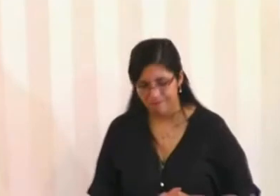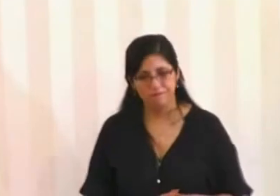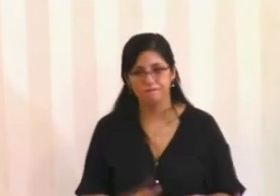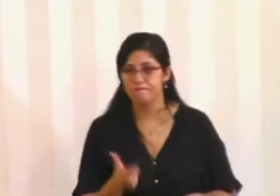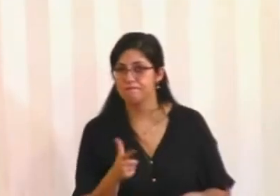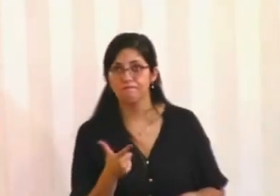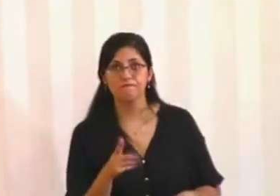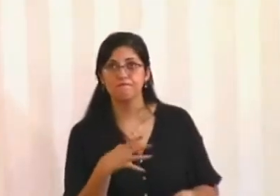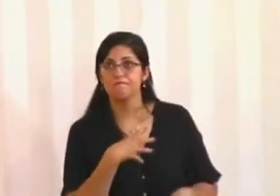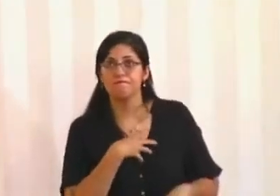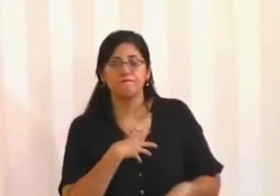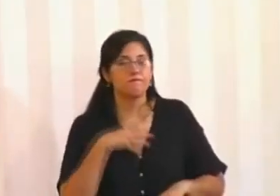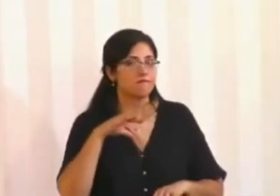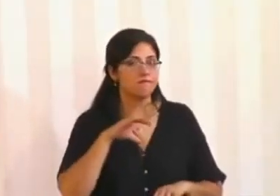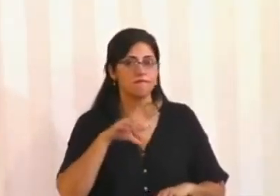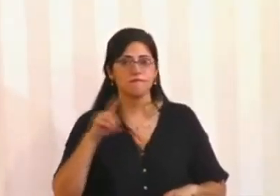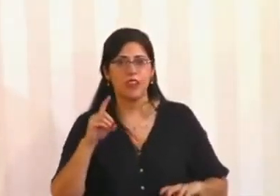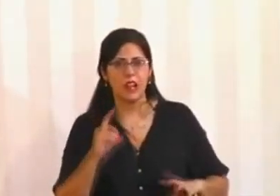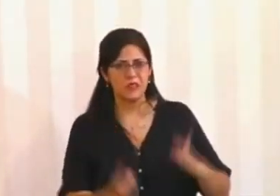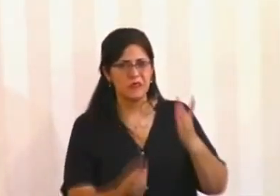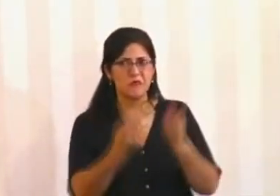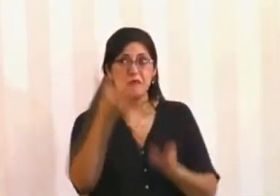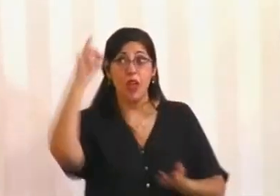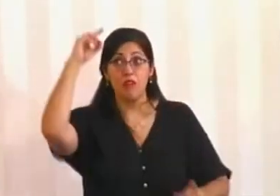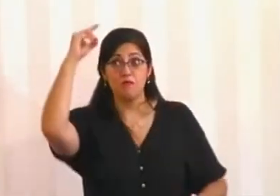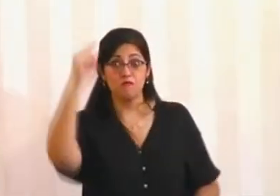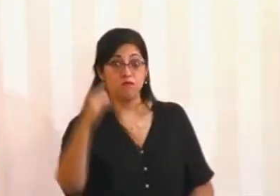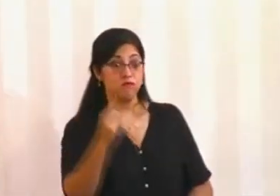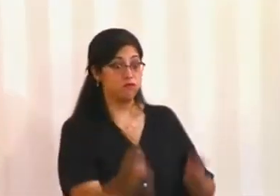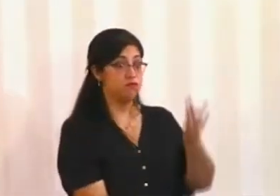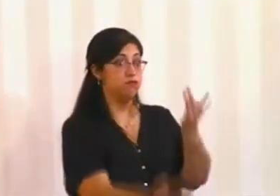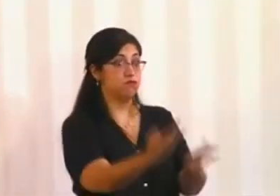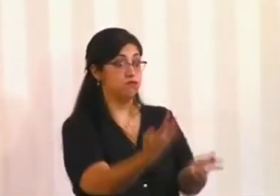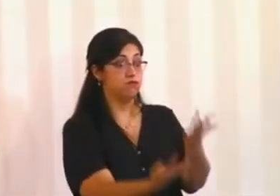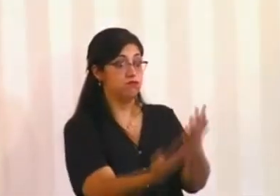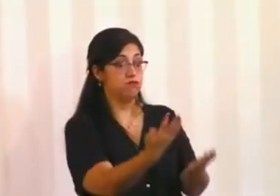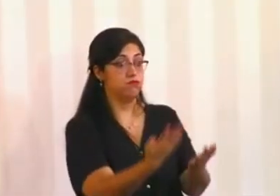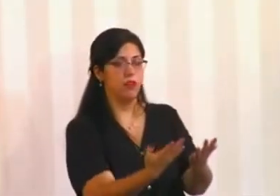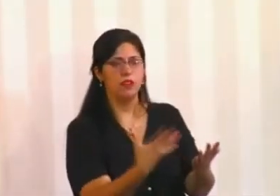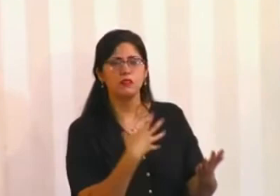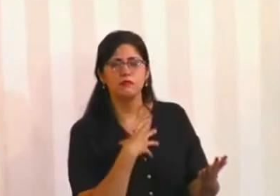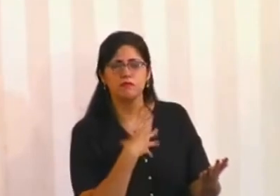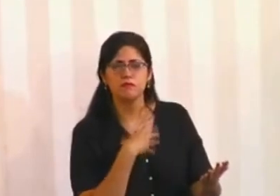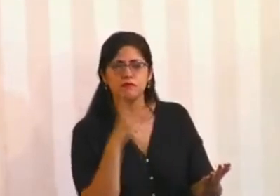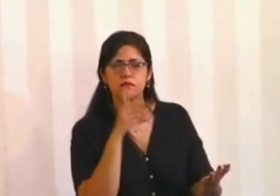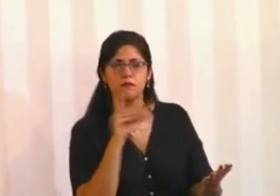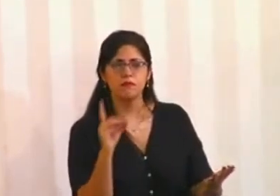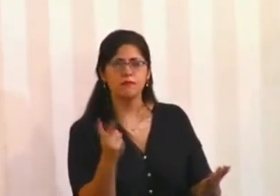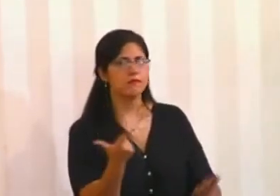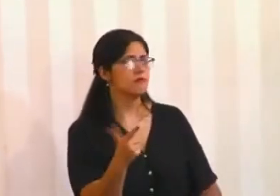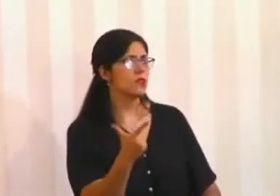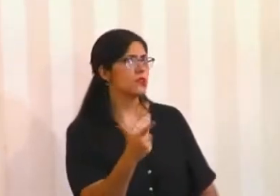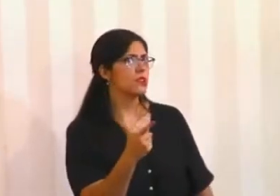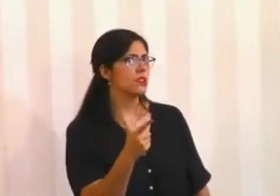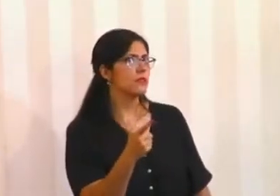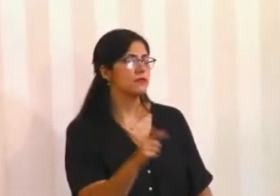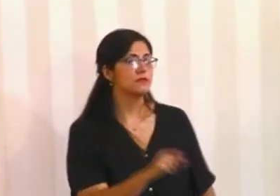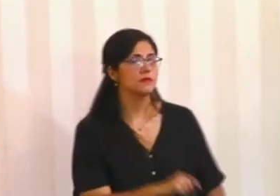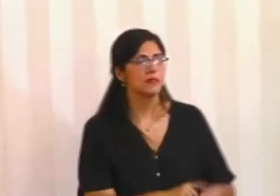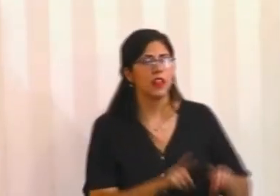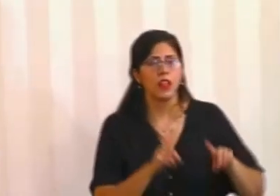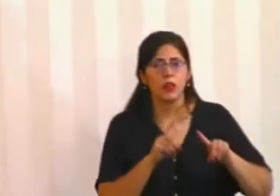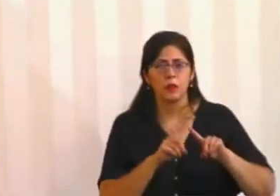está no terremoto. Agora veio o fogo, ele já tinha tido aquela experiência, mas dessa vez Deus não se manifesta no fogo. Mas de repente, sabe aquele